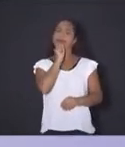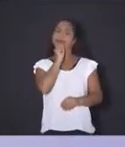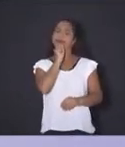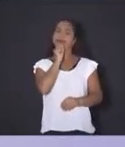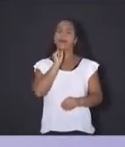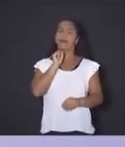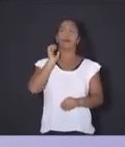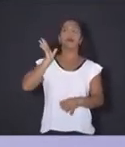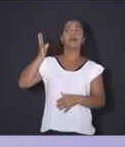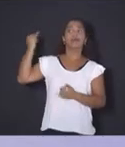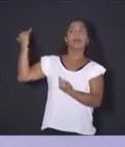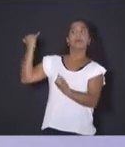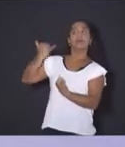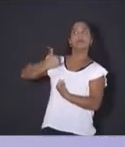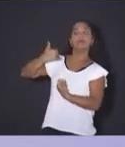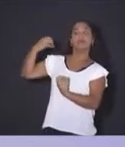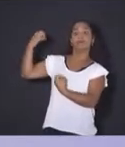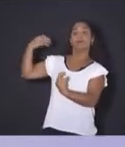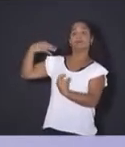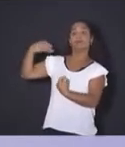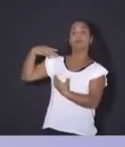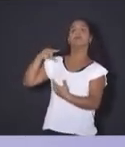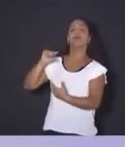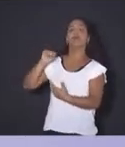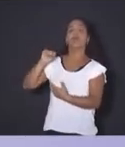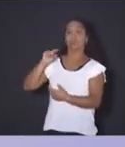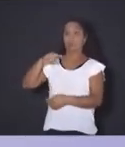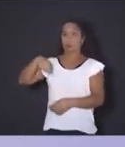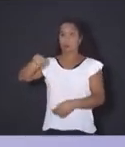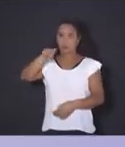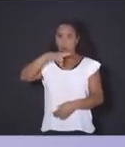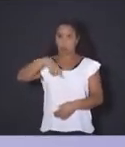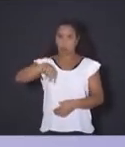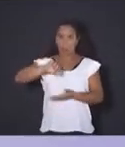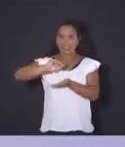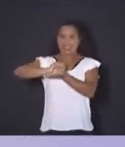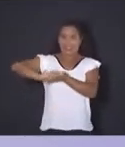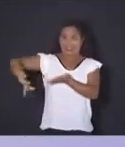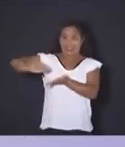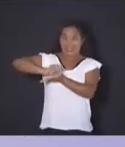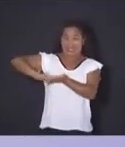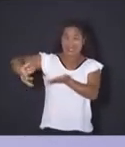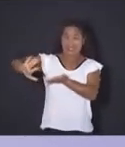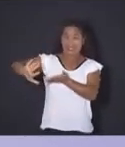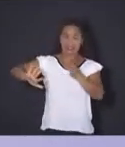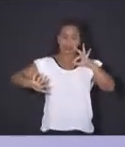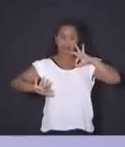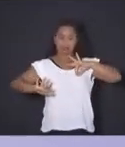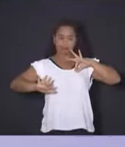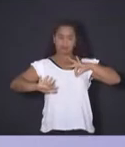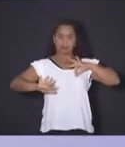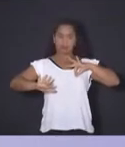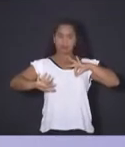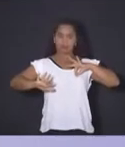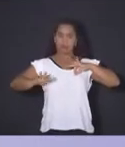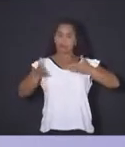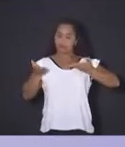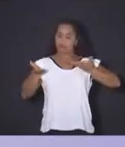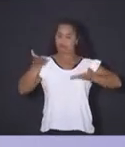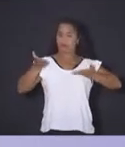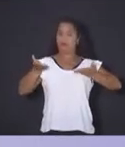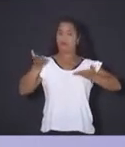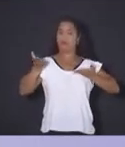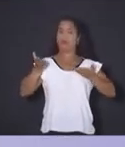disseram para a gente de que nós não podíamos gastar mais do que ganhávamos esse conceito